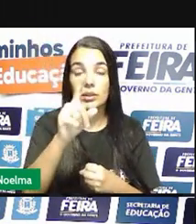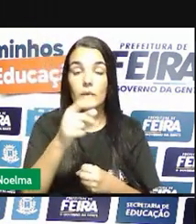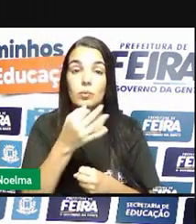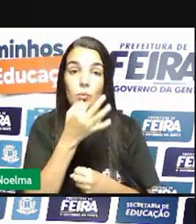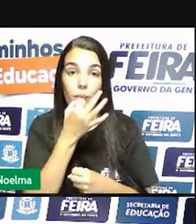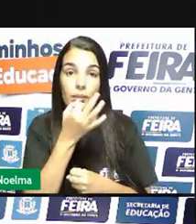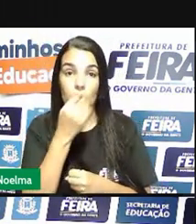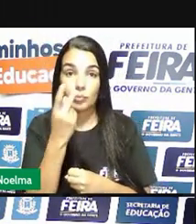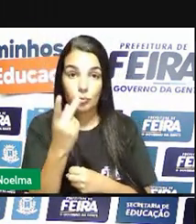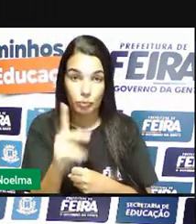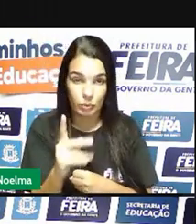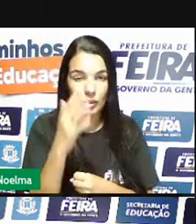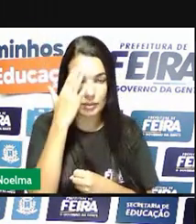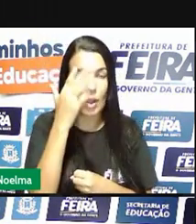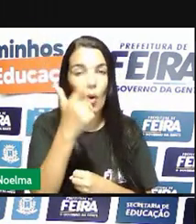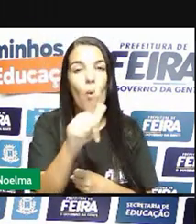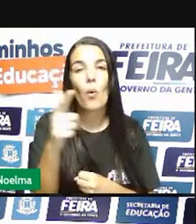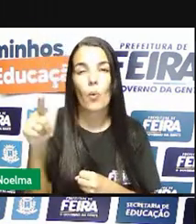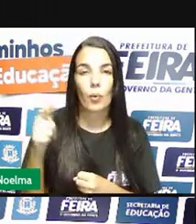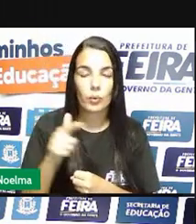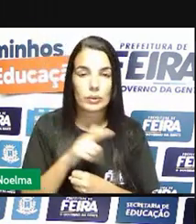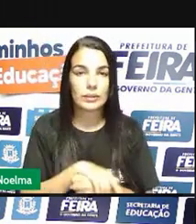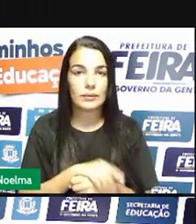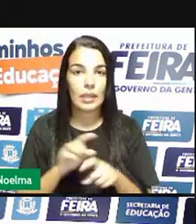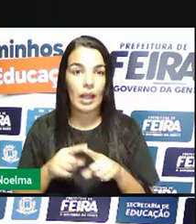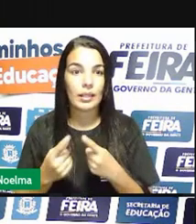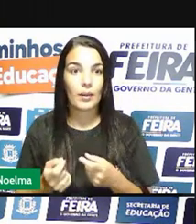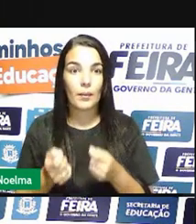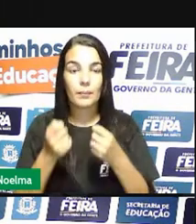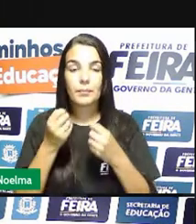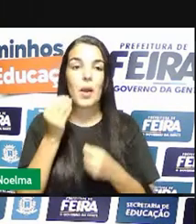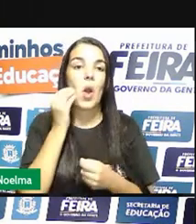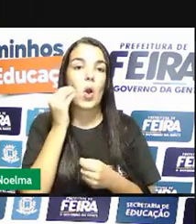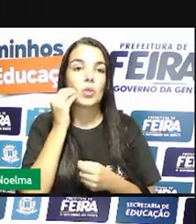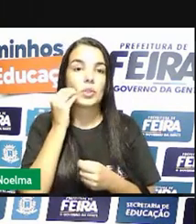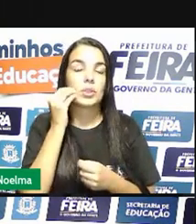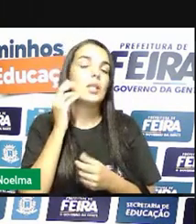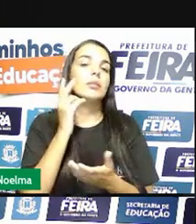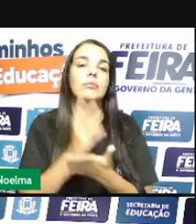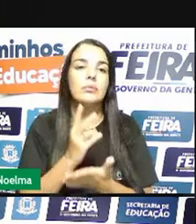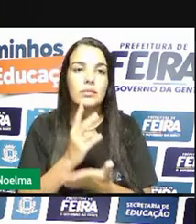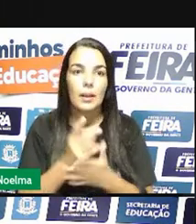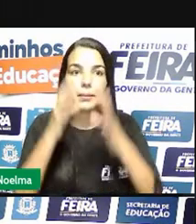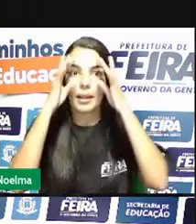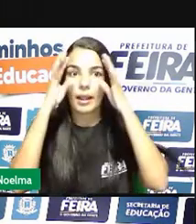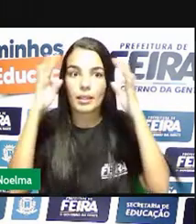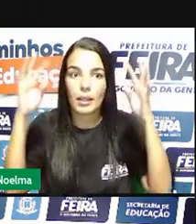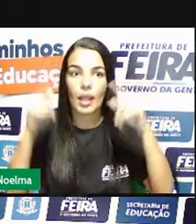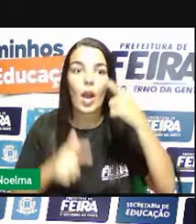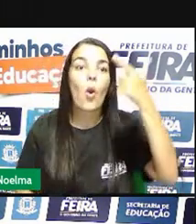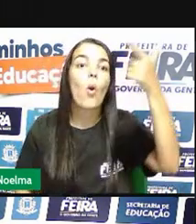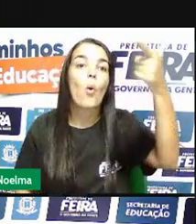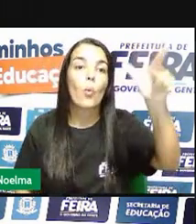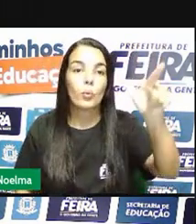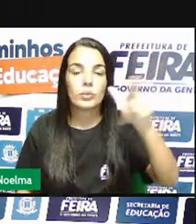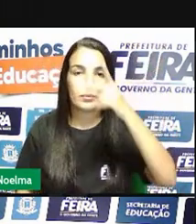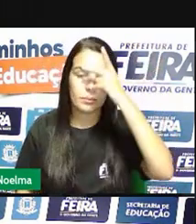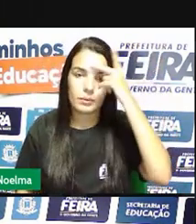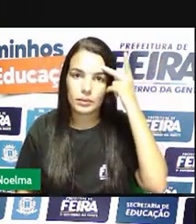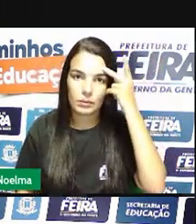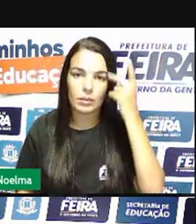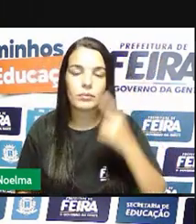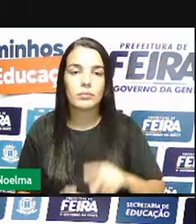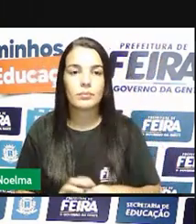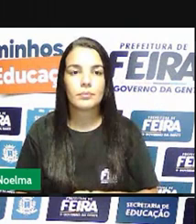de dissertação argumentativa. Ela é expositiva, porque você se expõe ideia de outros e não a ideia